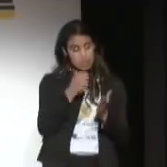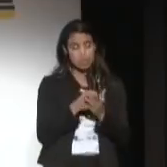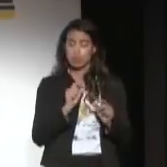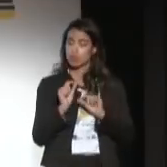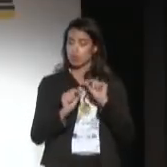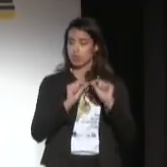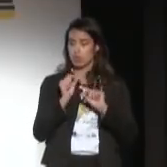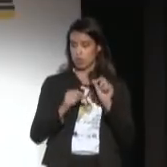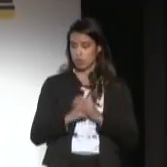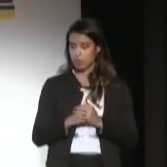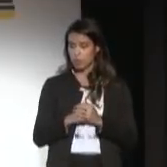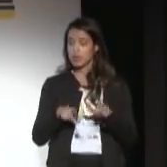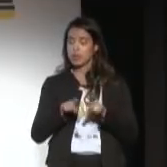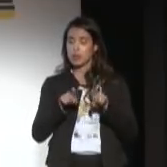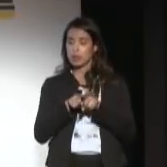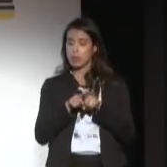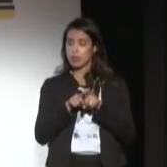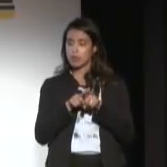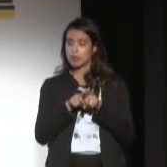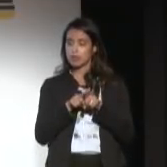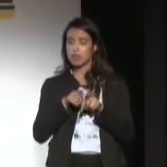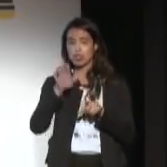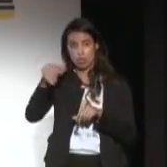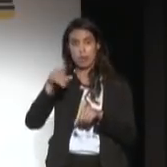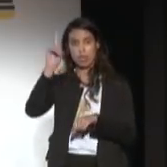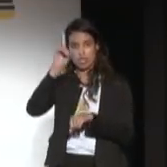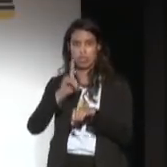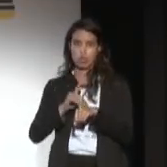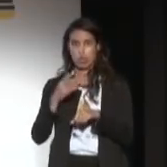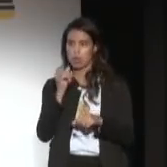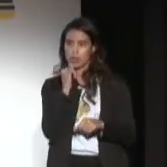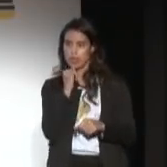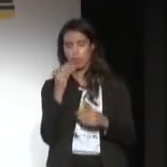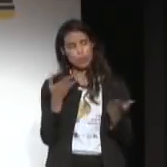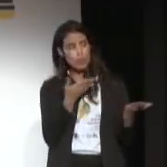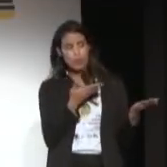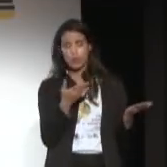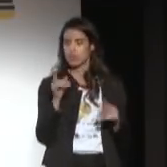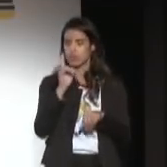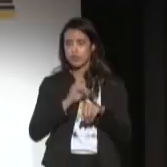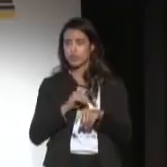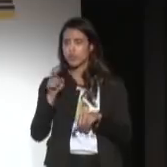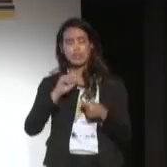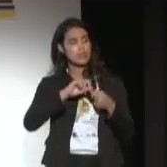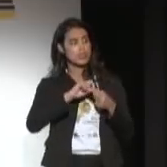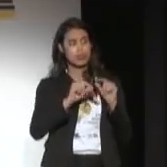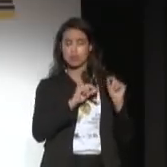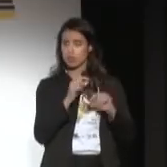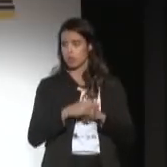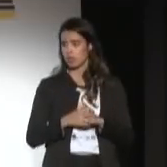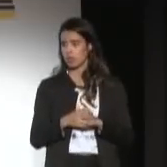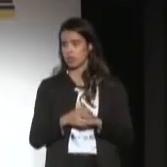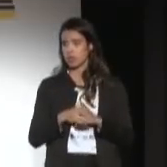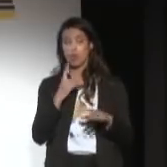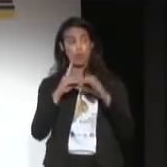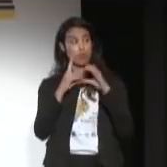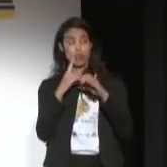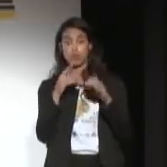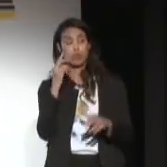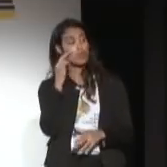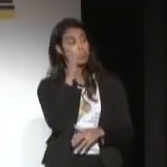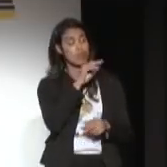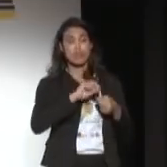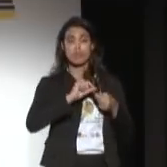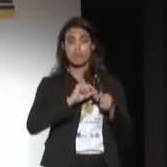rede vai implementar, precisa contar para o diretor, por exemplo, eu olho essa imagem, o diretor faz o quê quando olha essa imagem? O que um coordenador faz quando olha